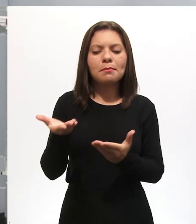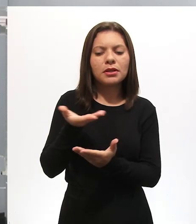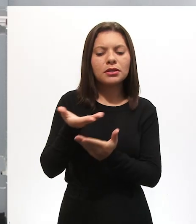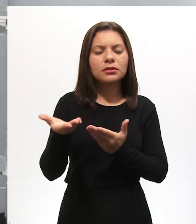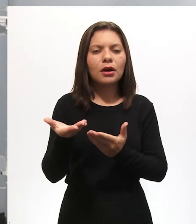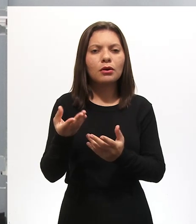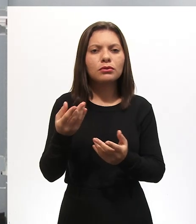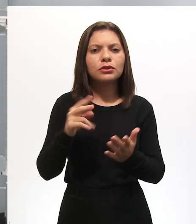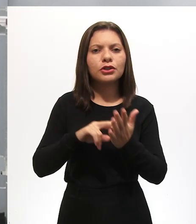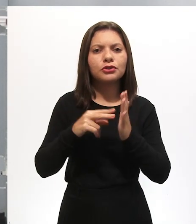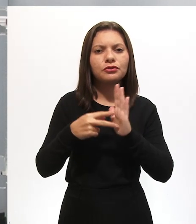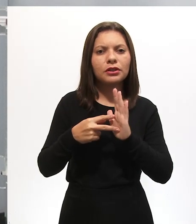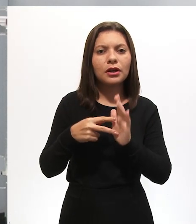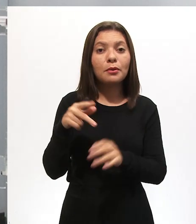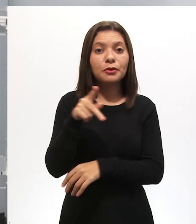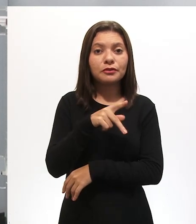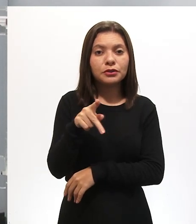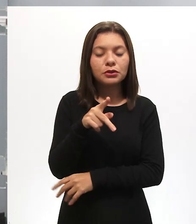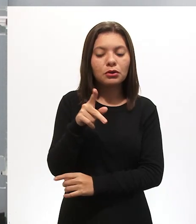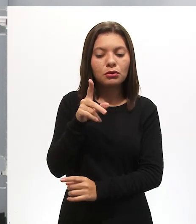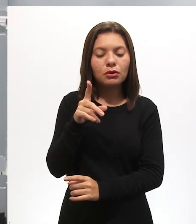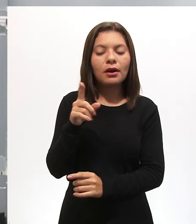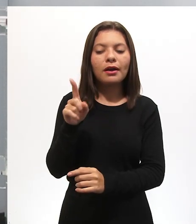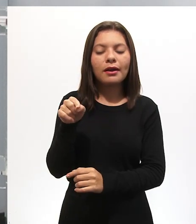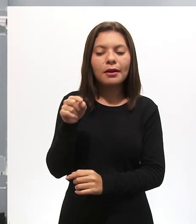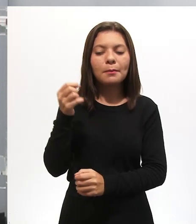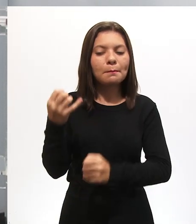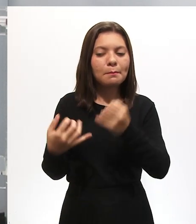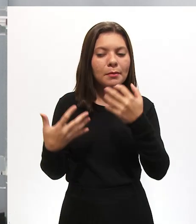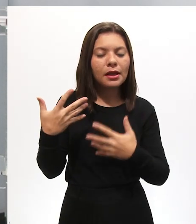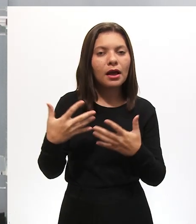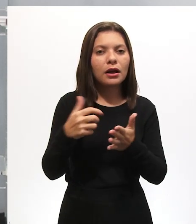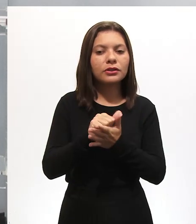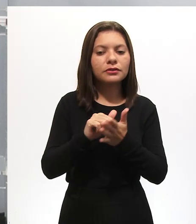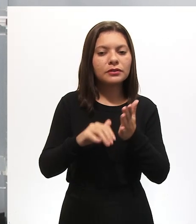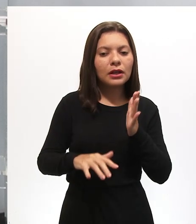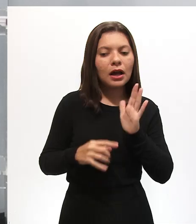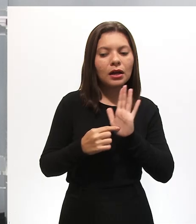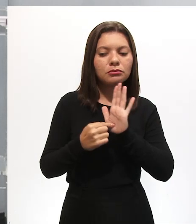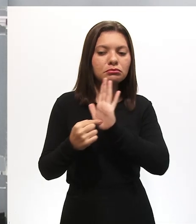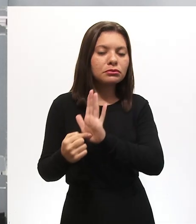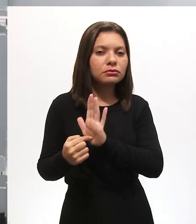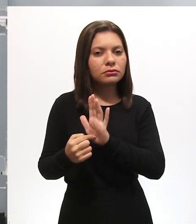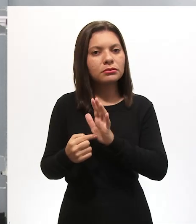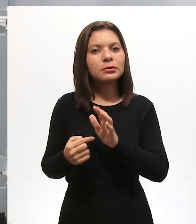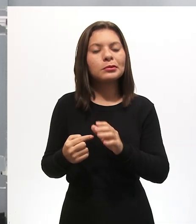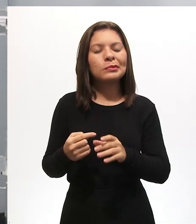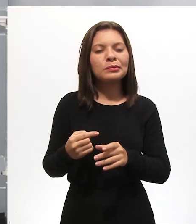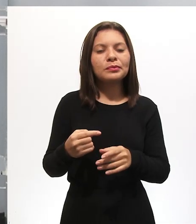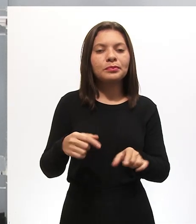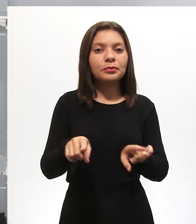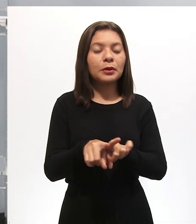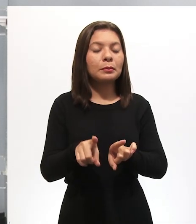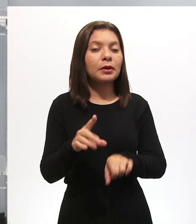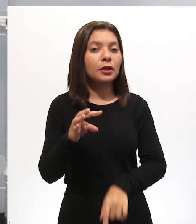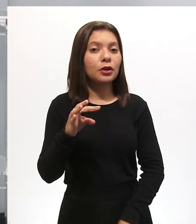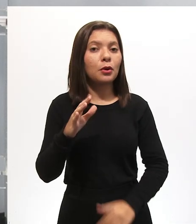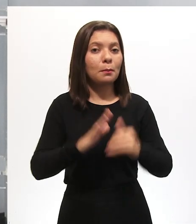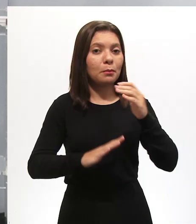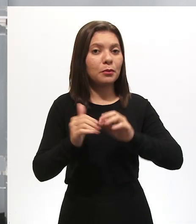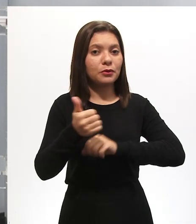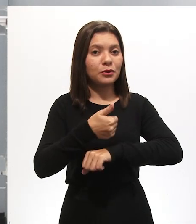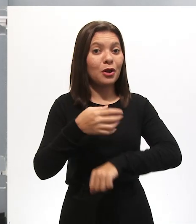o professor, e ele vai explicar, vai esclarecer dúvidas, vai passar atividades, assim como o tutor vai